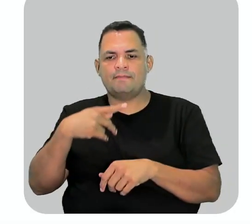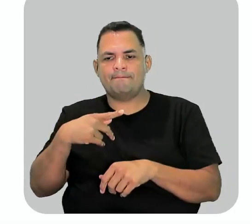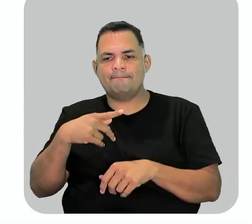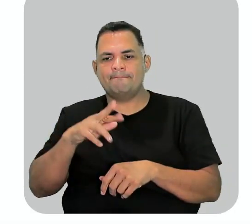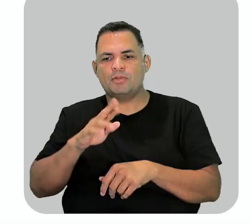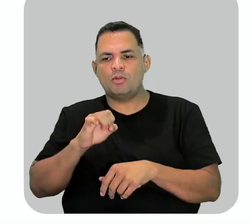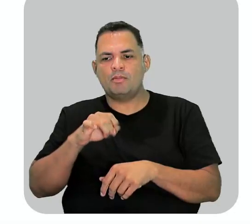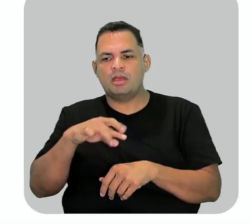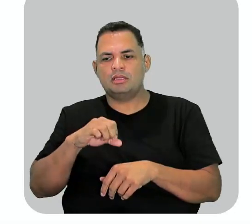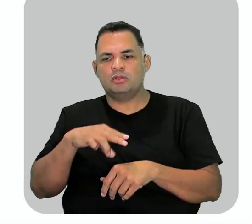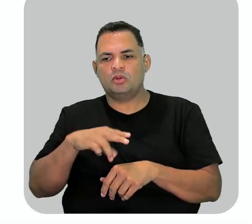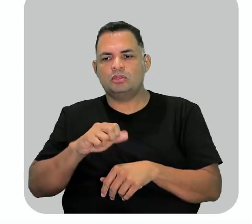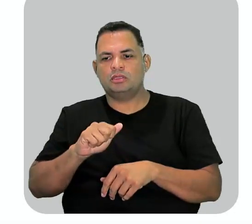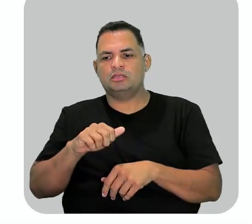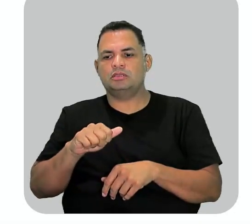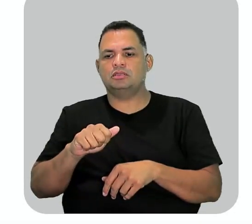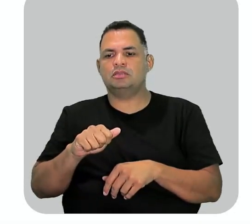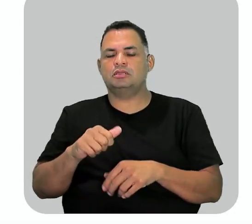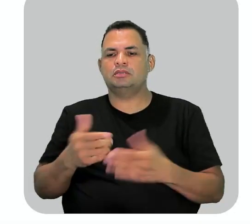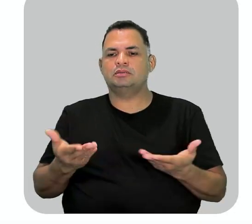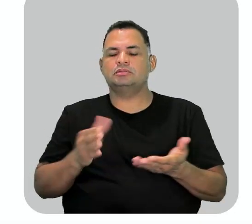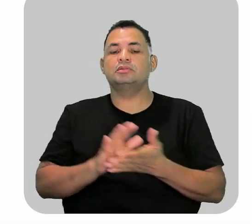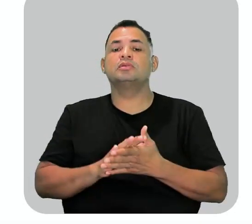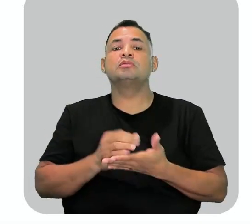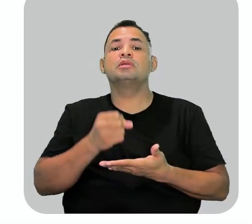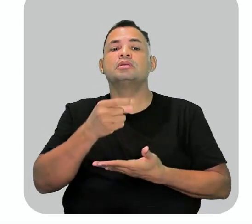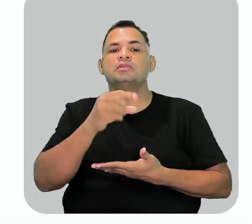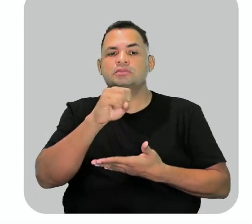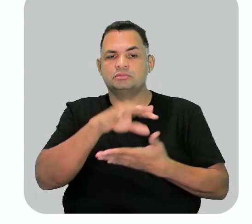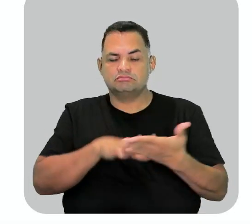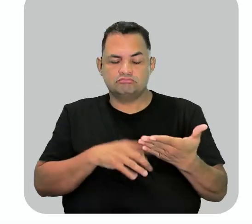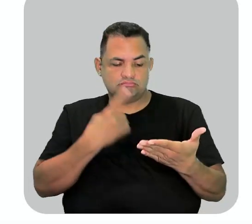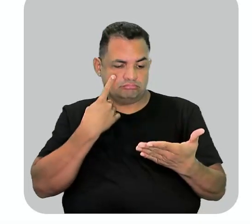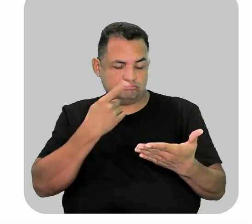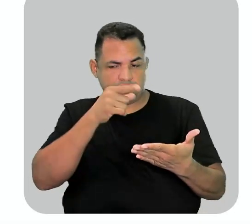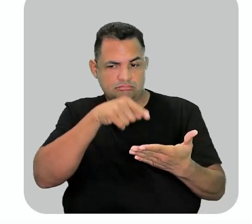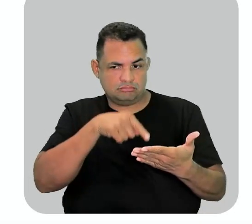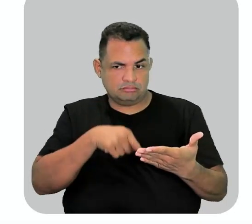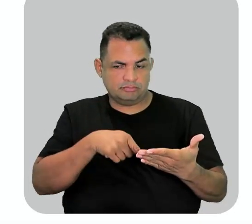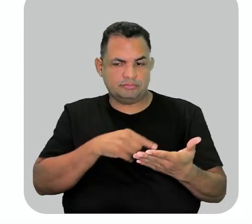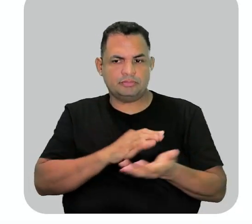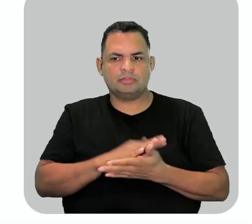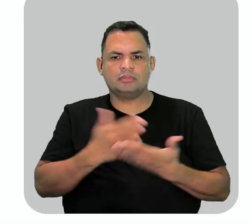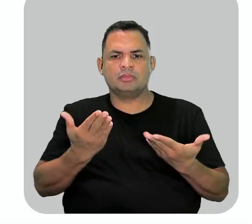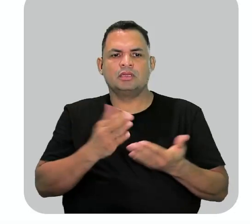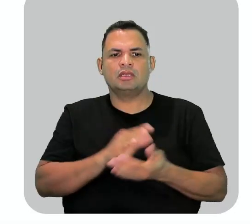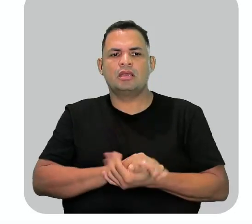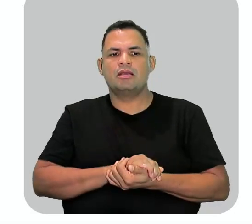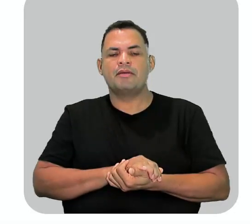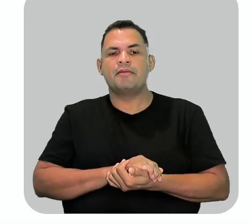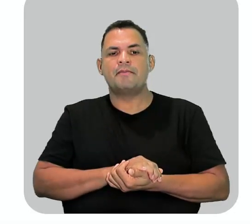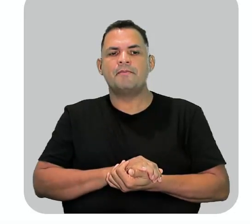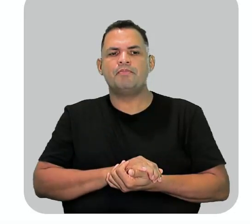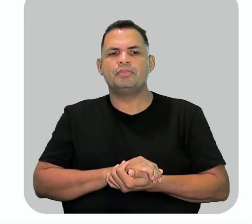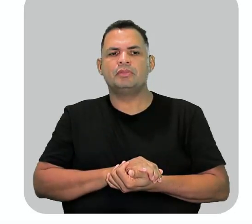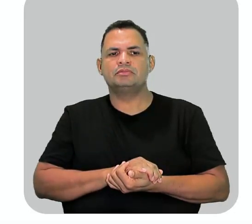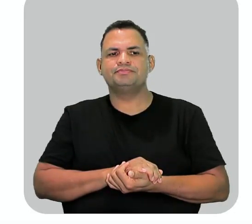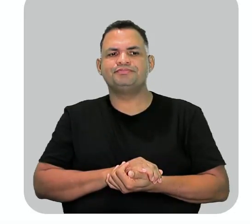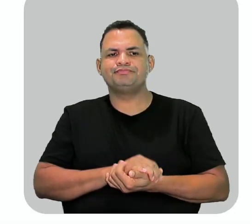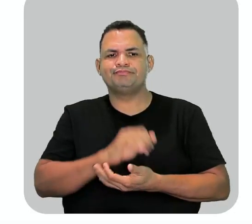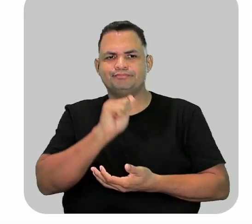Observando aqui as alternativas, o que nós temos que ver? Na letra A, ele está falando que os álcools secundários não